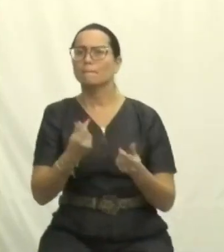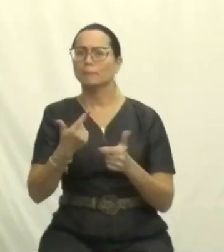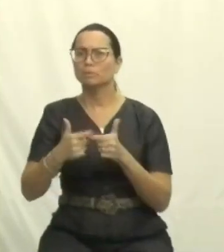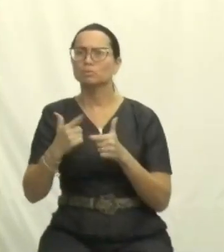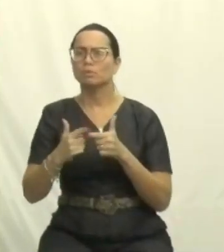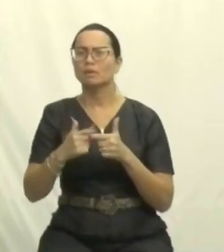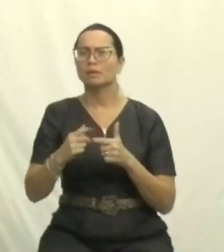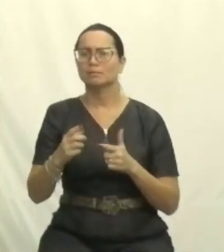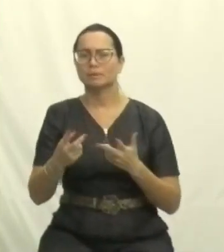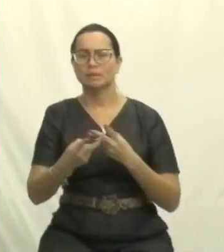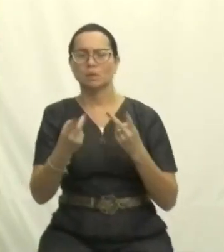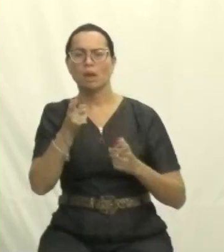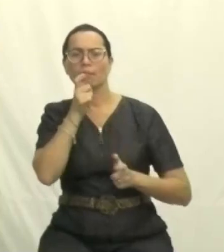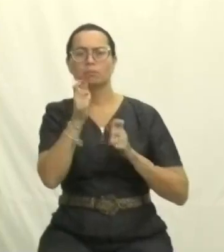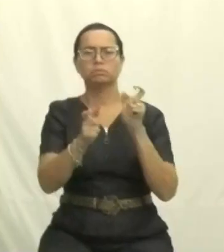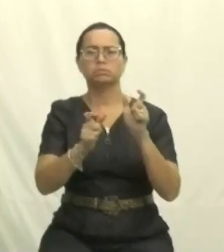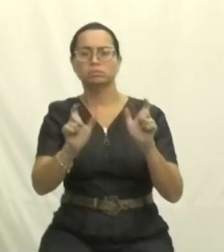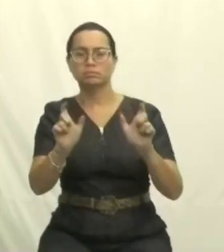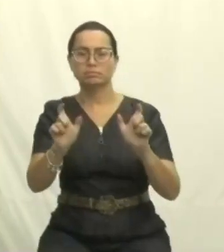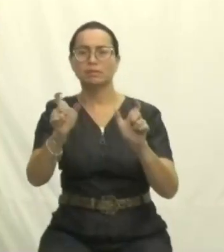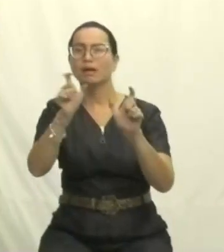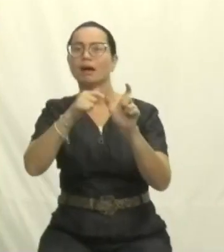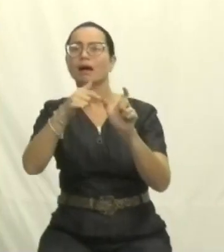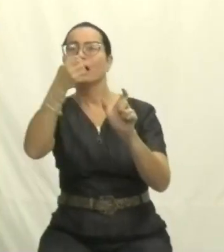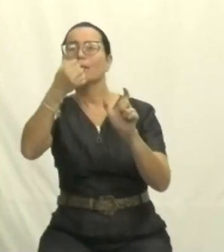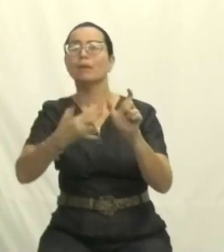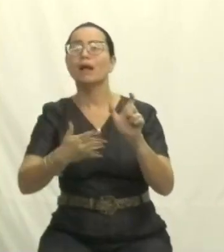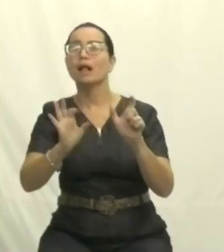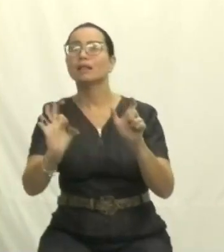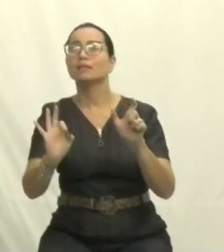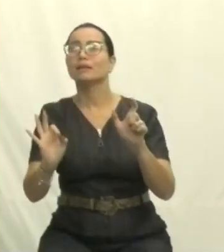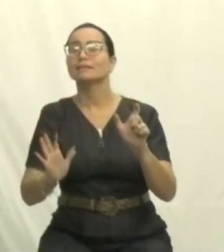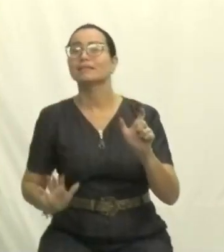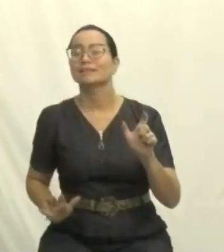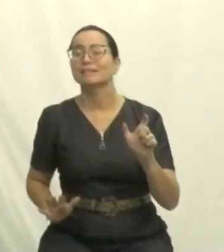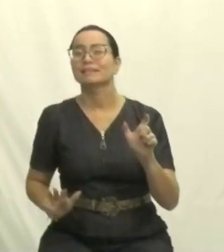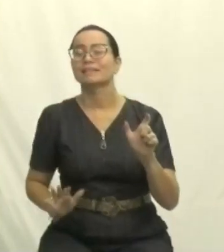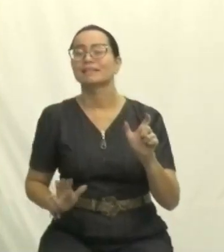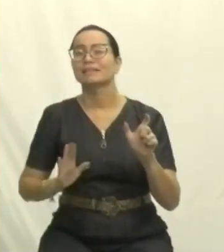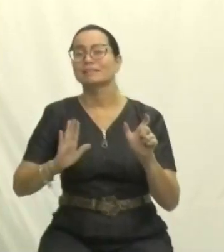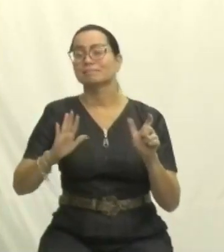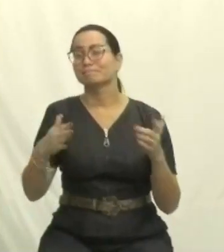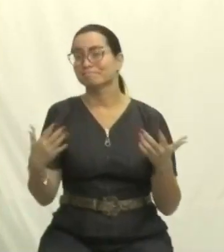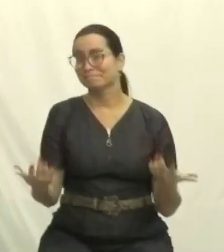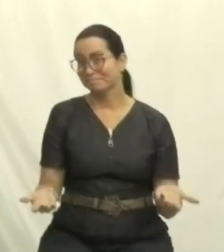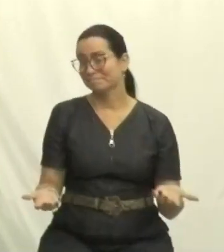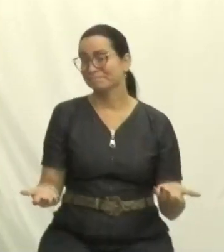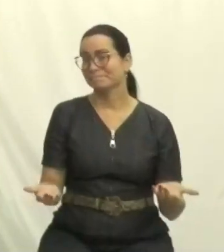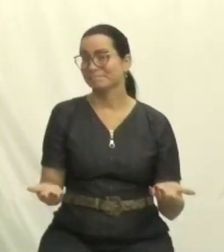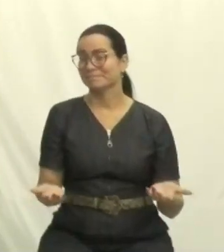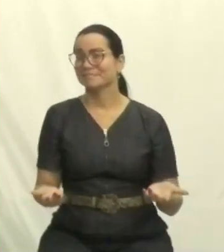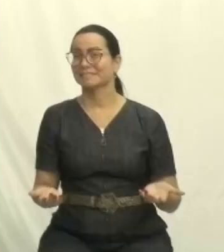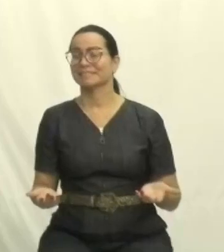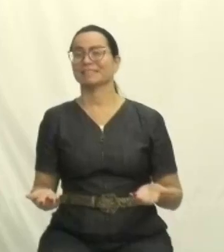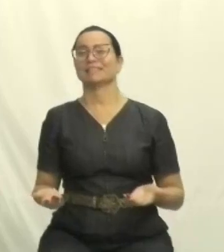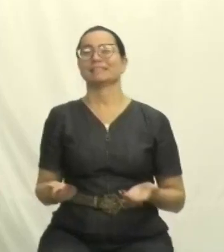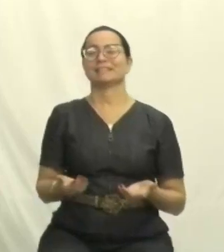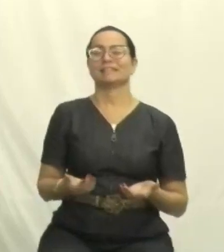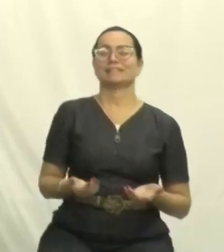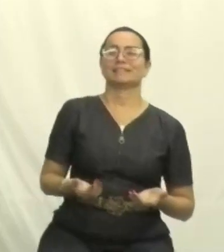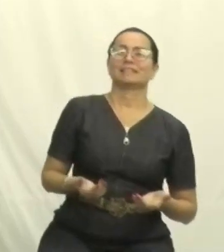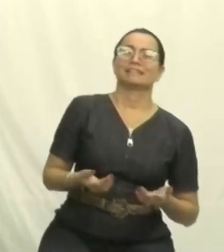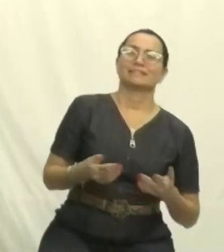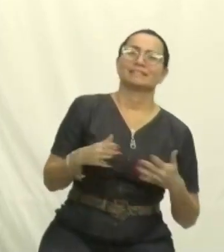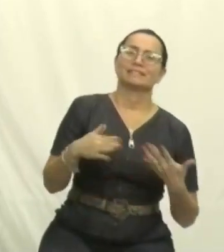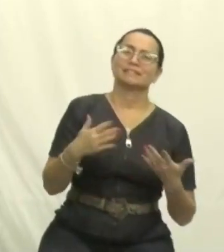coisas jogadas no ar, não tem explicação, e depois da pedra lançada não volta, né? O caso mais clássico de